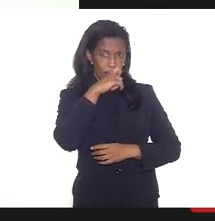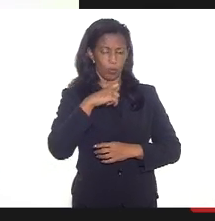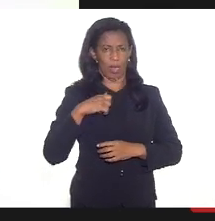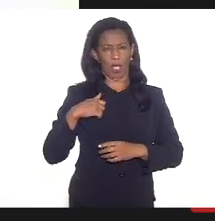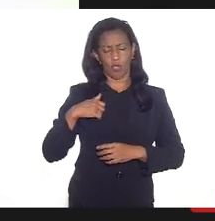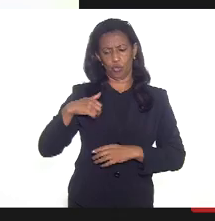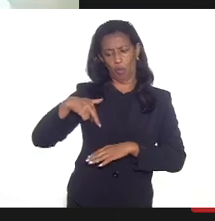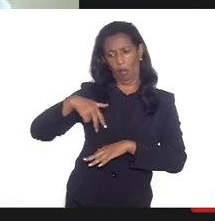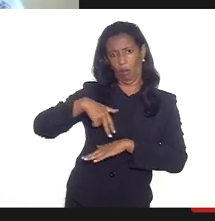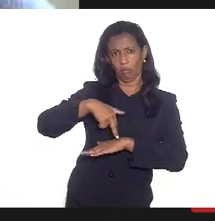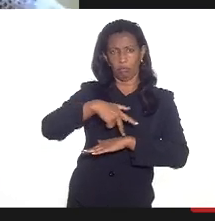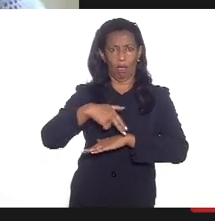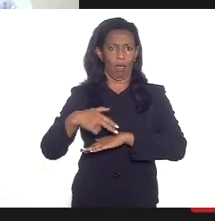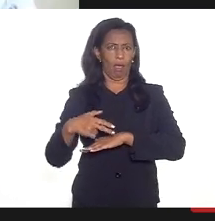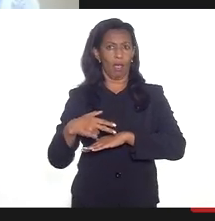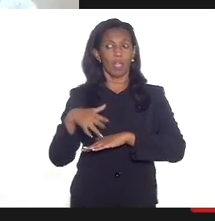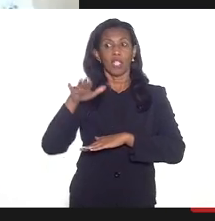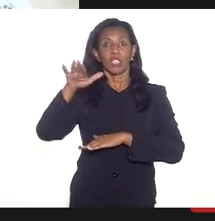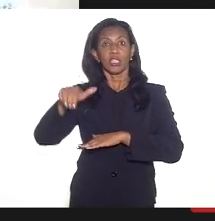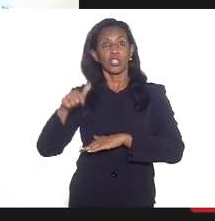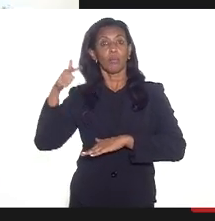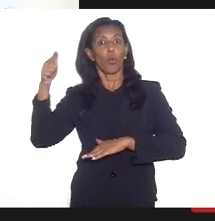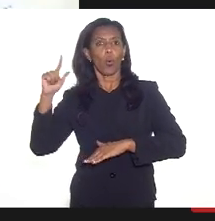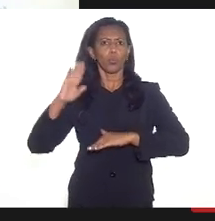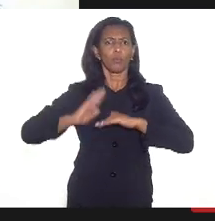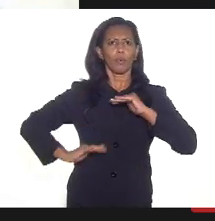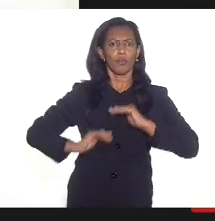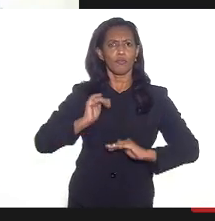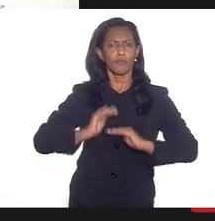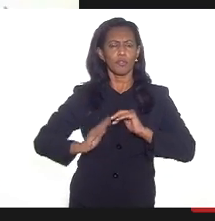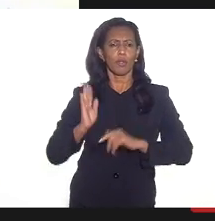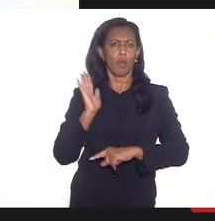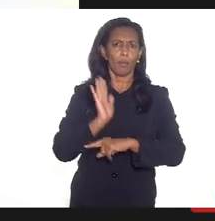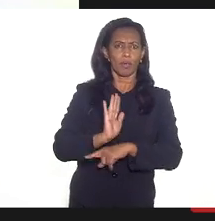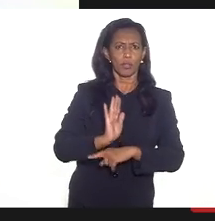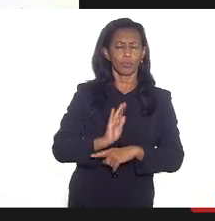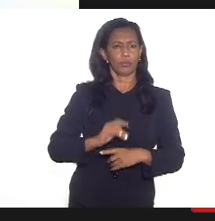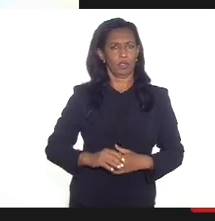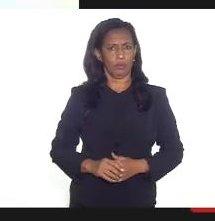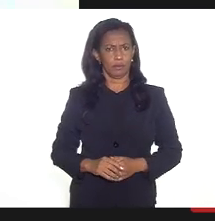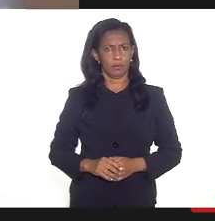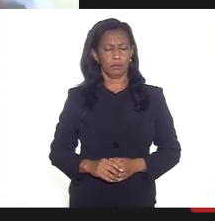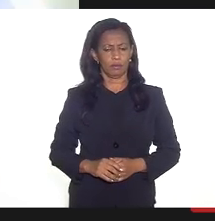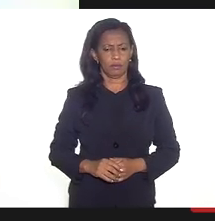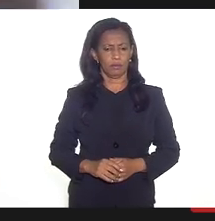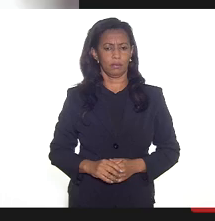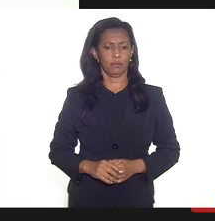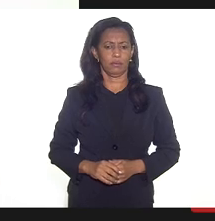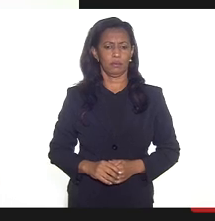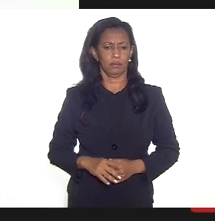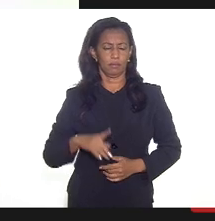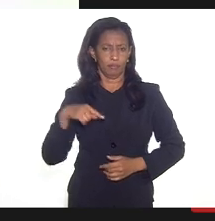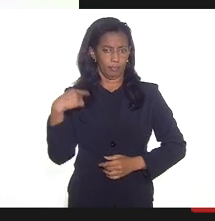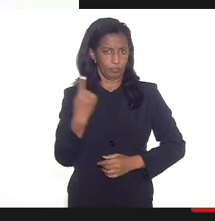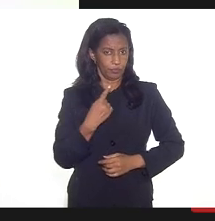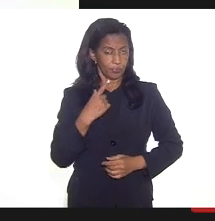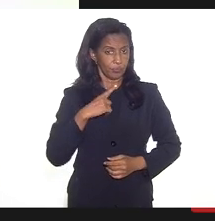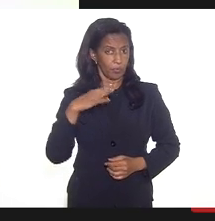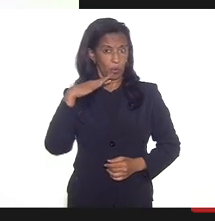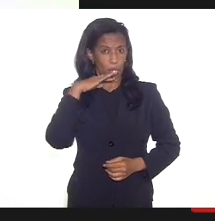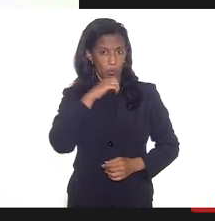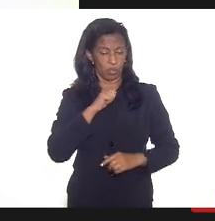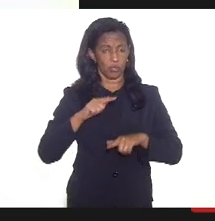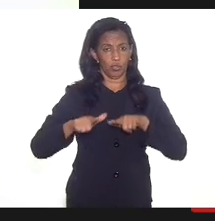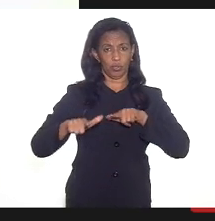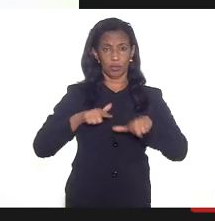locomoção, essas coisas todas, que chame um para o outro profissional para atender. Eu tive a oportunidade de